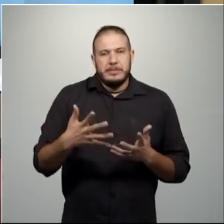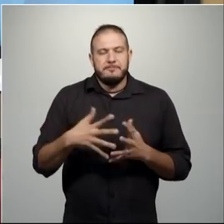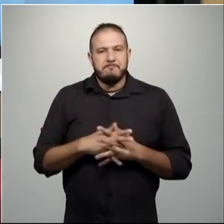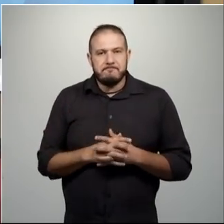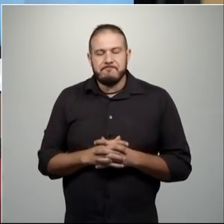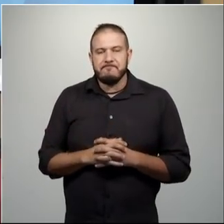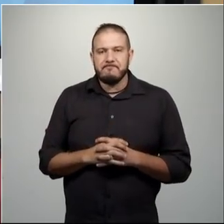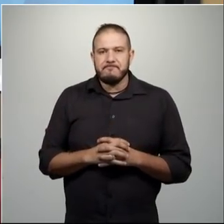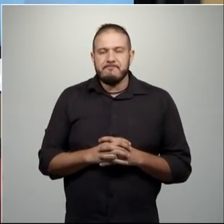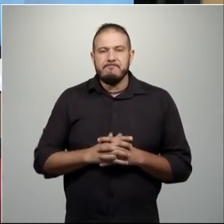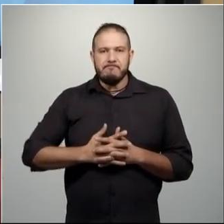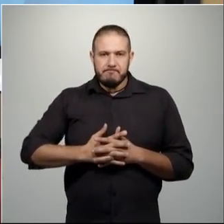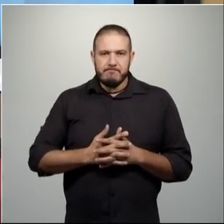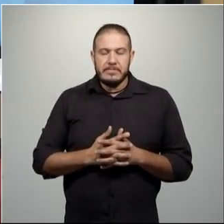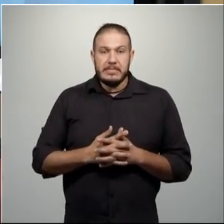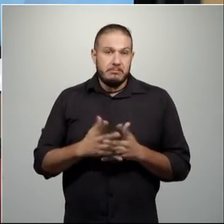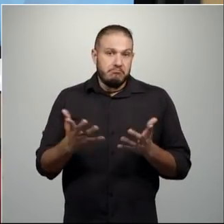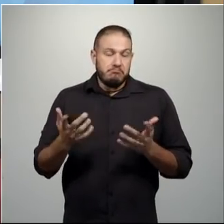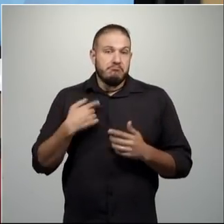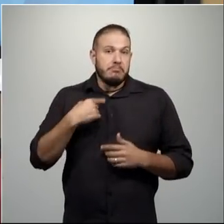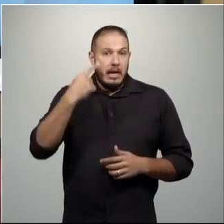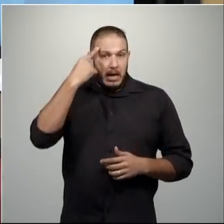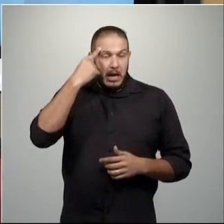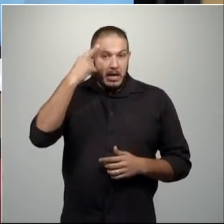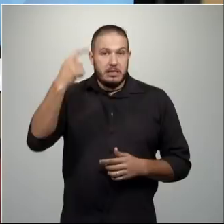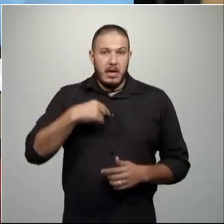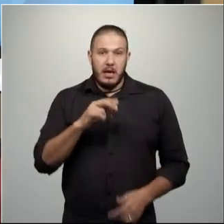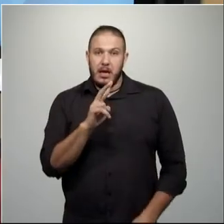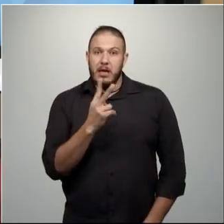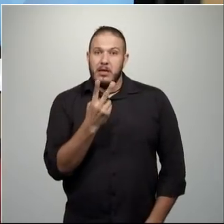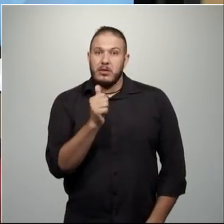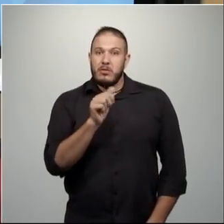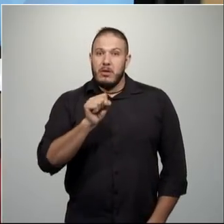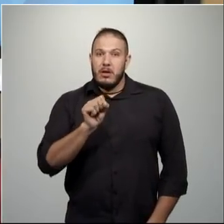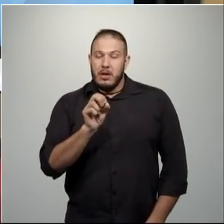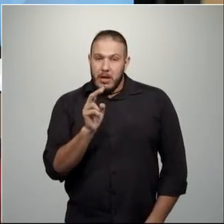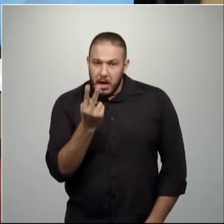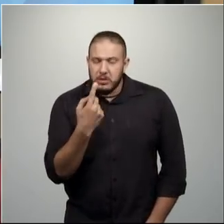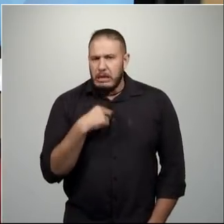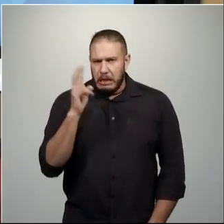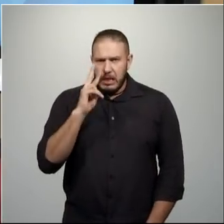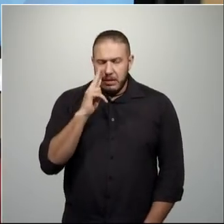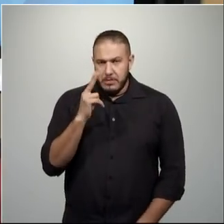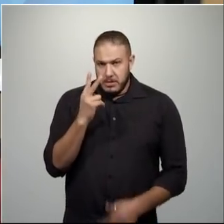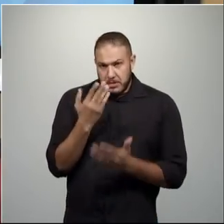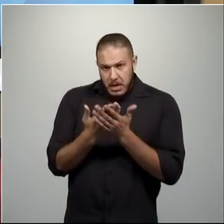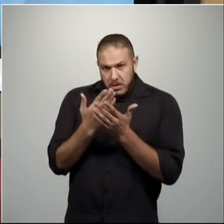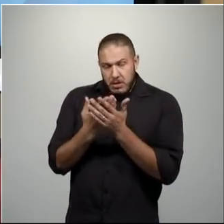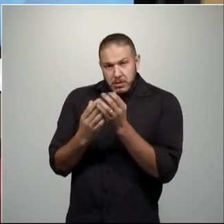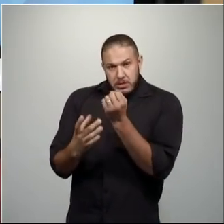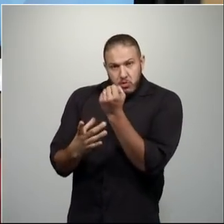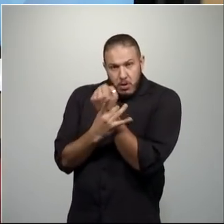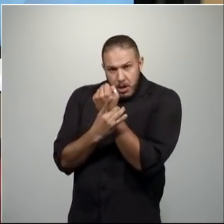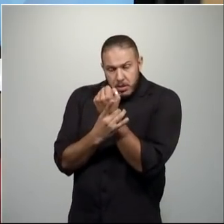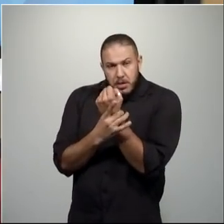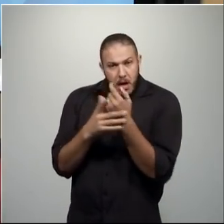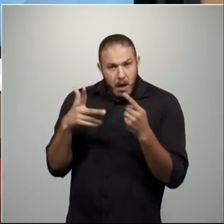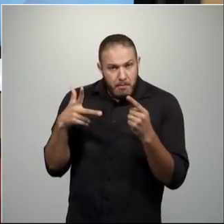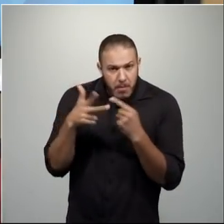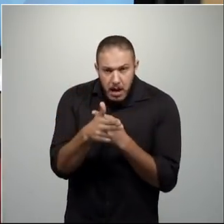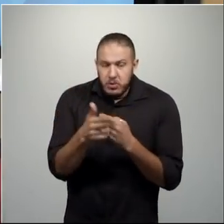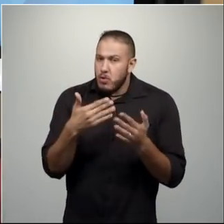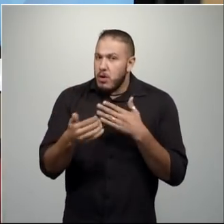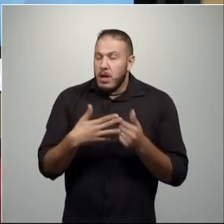e até a idéia do hashtag em lembra nas aulas de segurança e impede qualquer tipo de alteração